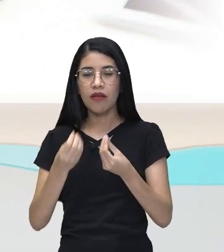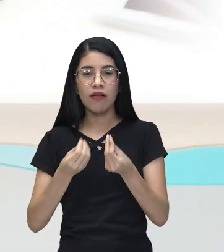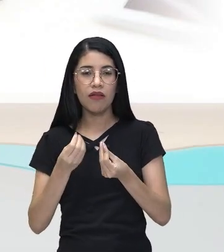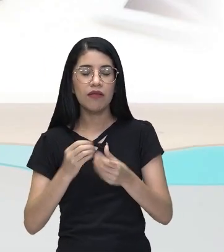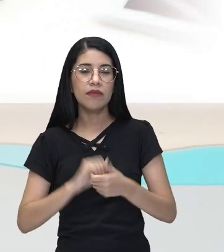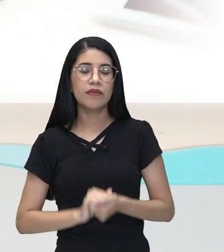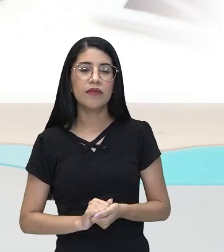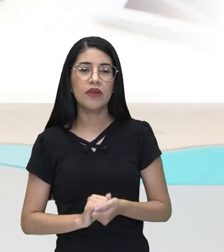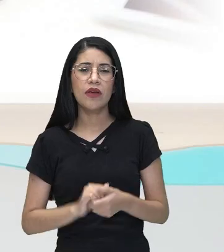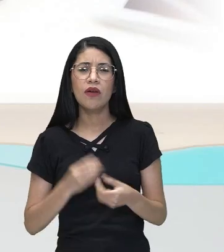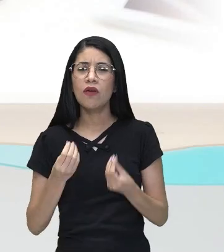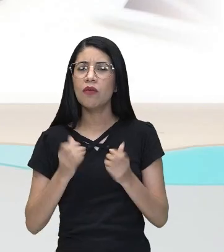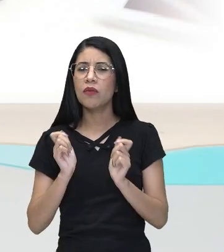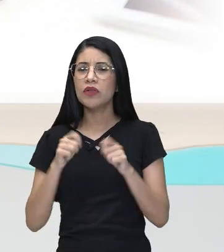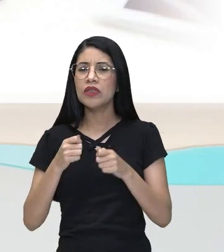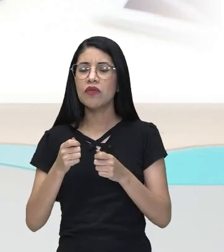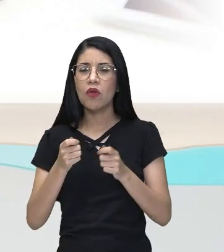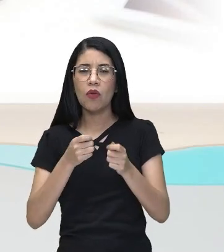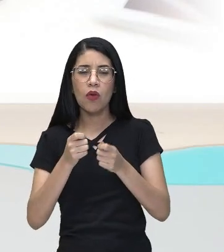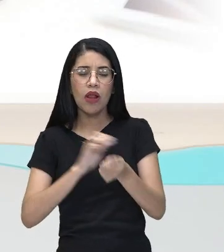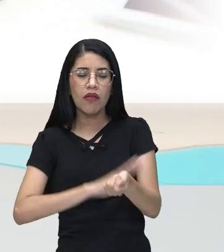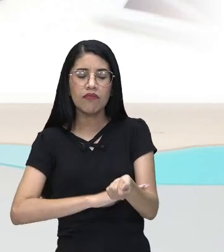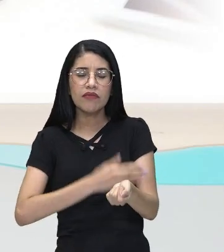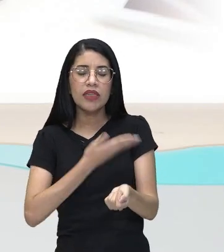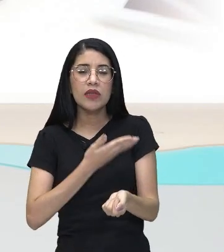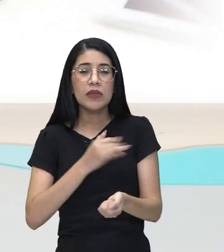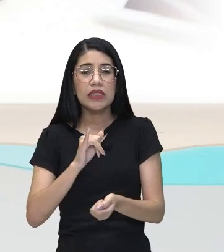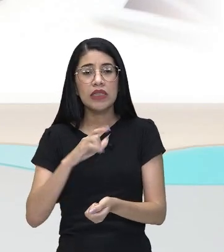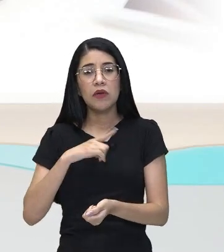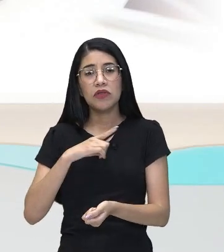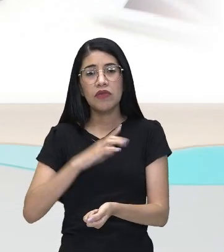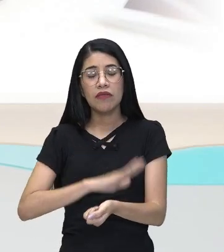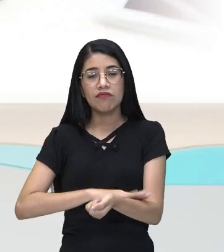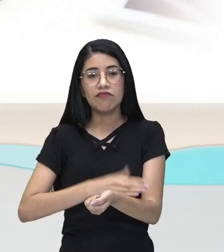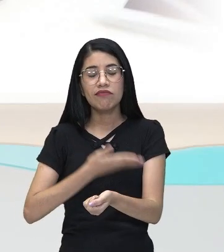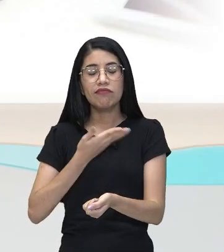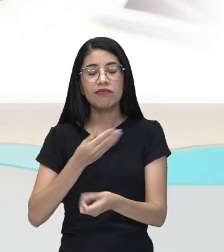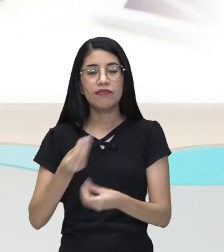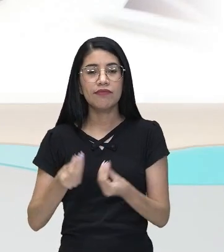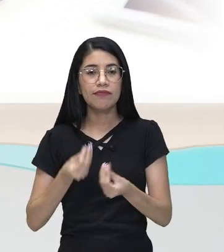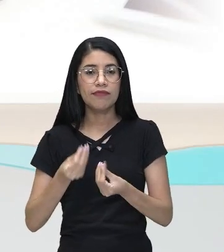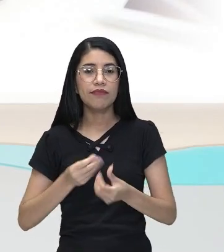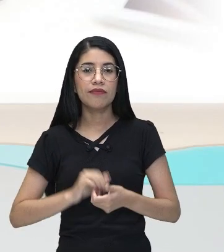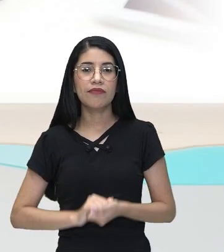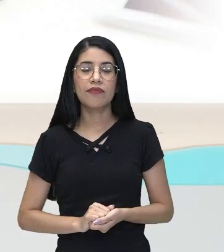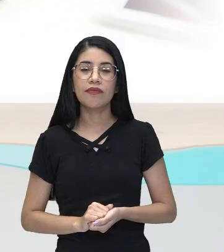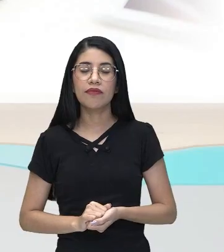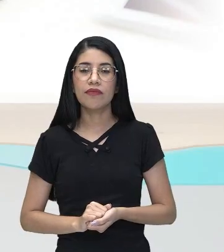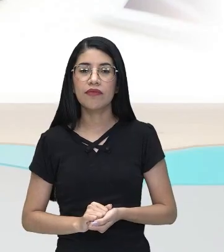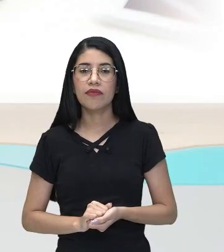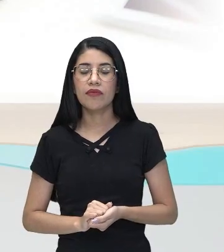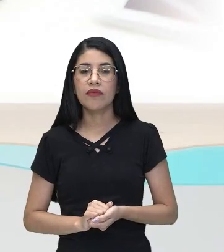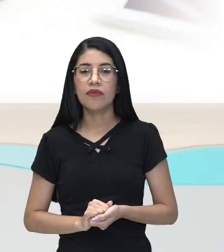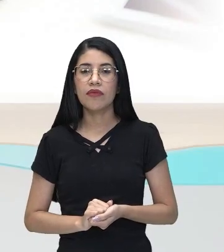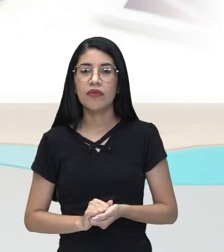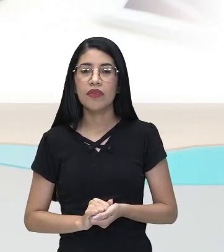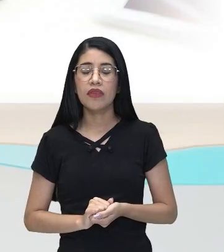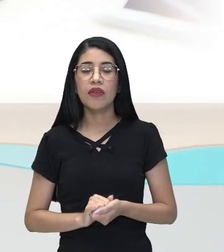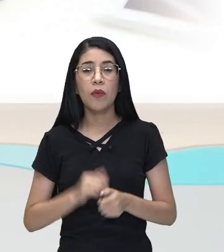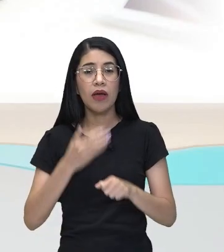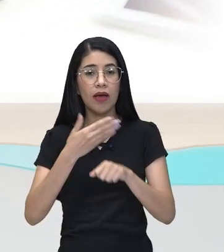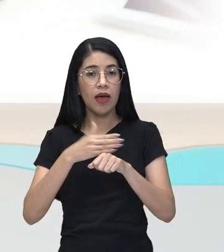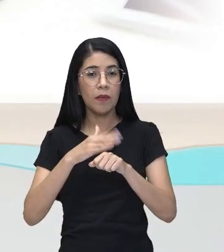para controlar se eu ficar hipertenso, né? Então tá aí, ó, vamos dar uma olhadinha. Aí, ó. Os exercícios regulam o sistema